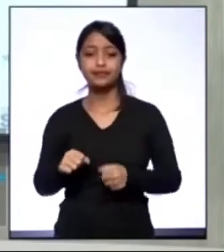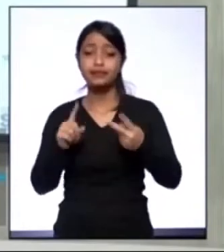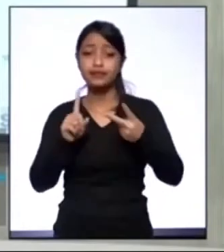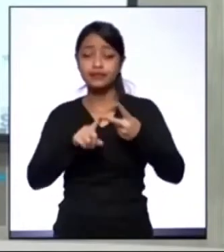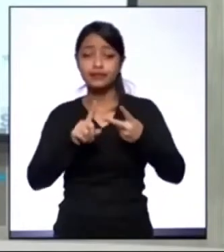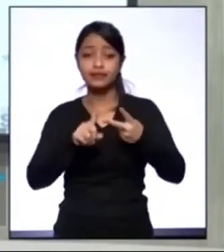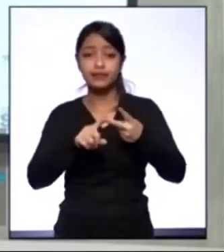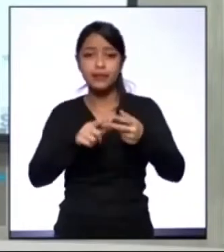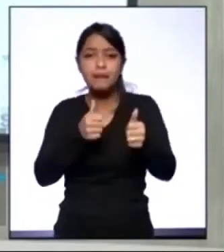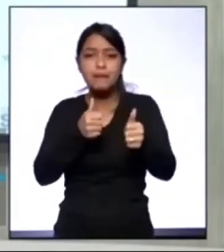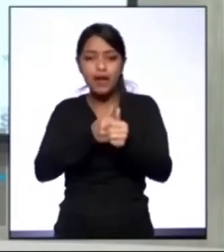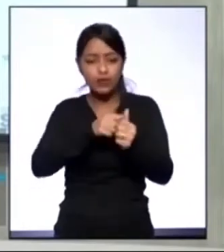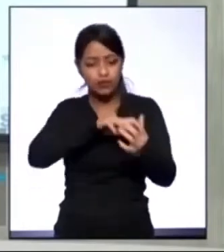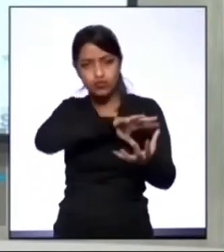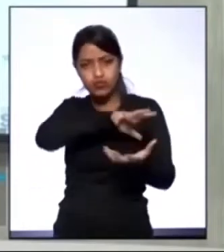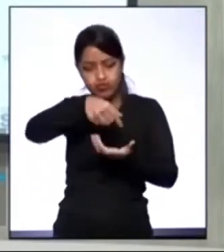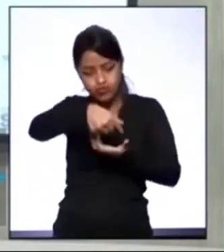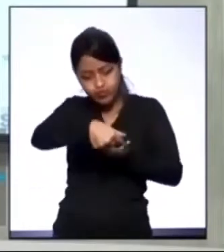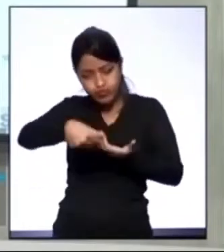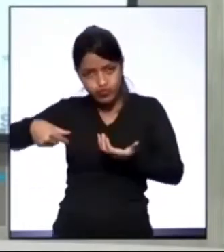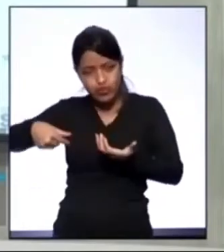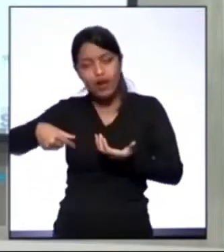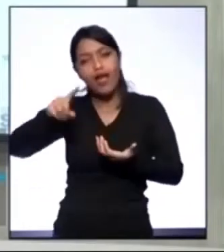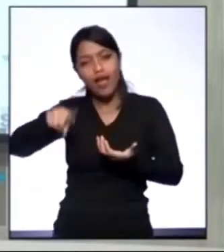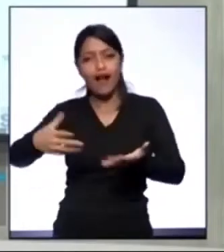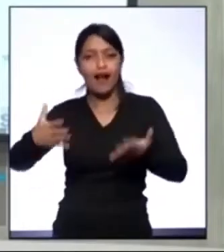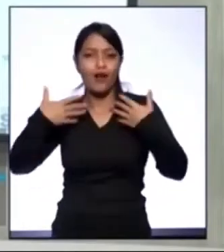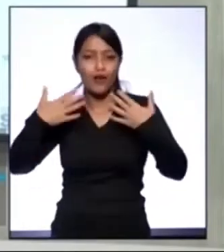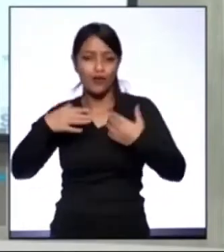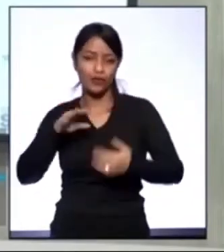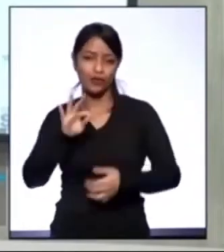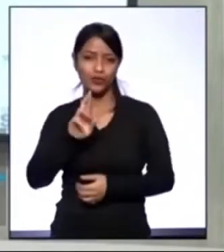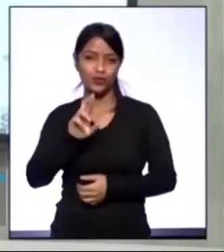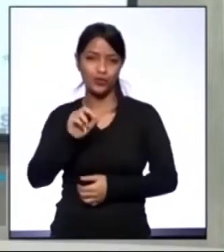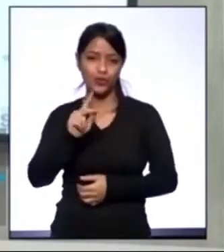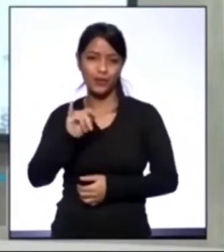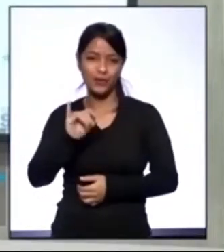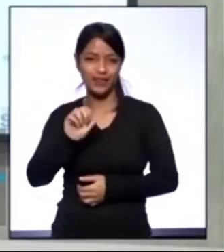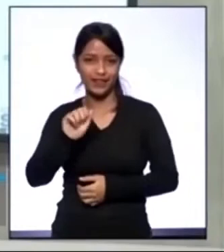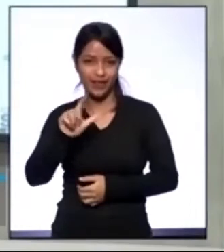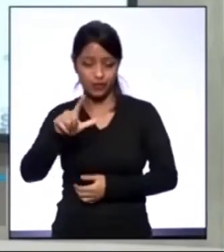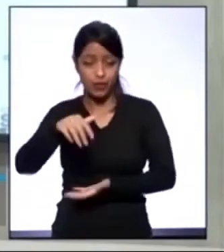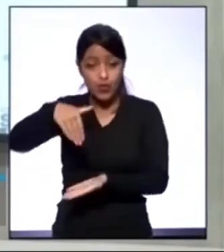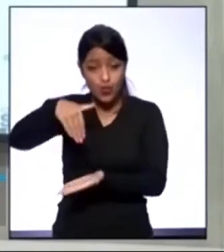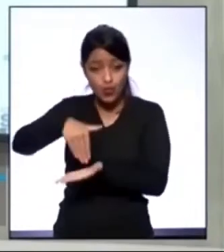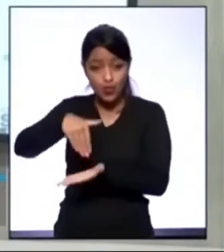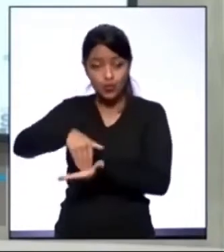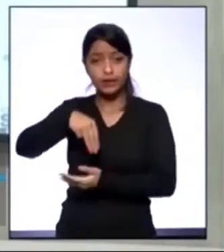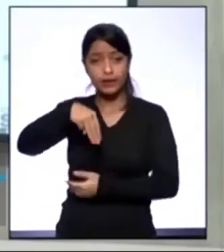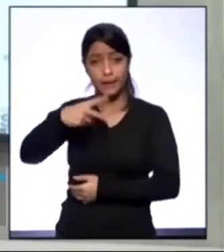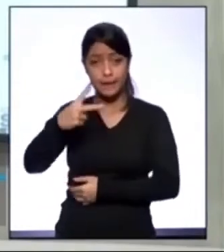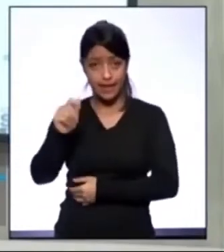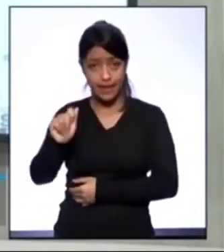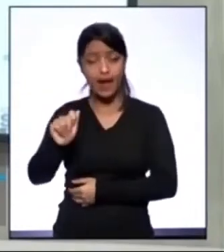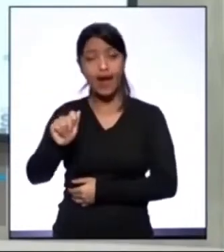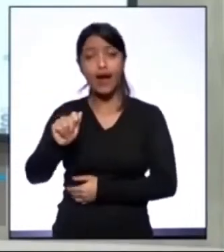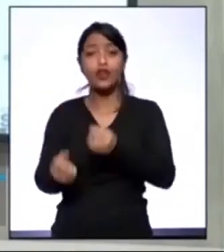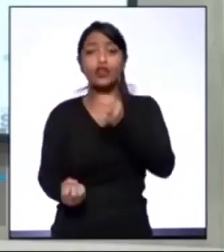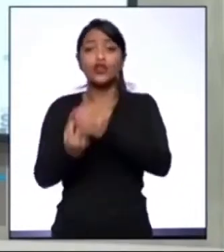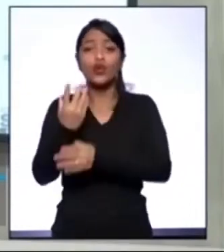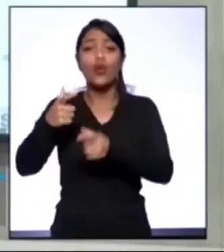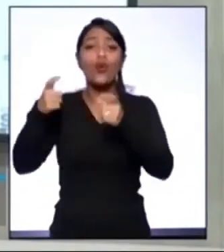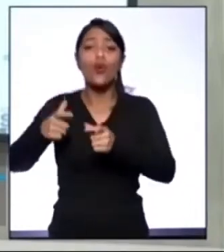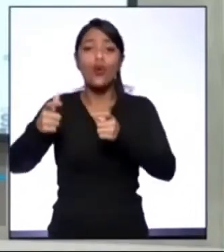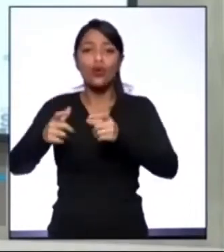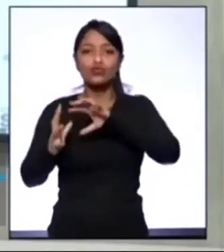forma lá perto do círculo polar. Se naturalmente essa massa se formou no Oceano Atlântico, são massas úmidas. Se ela se